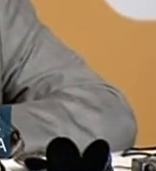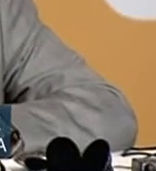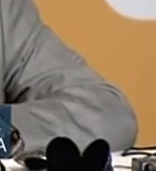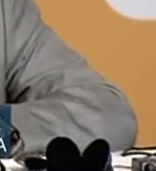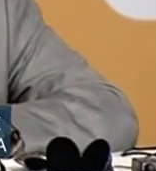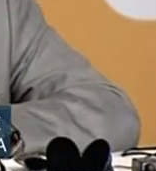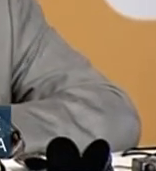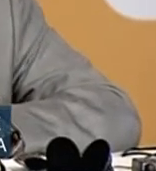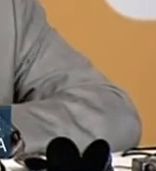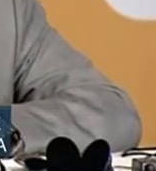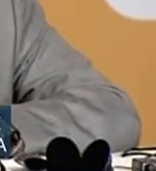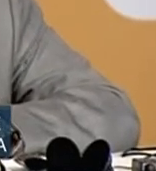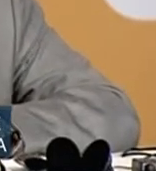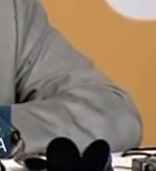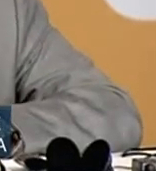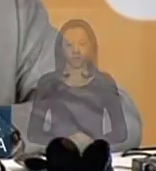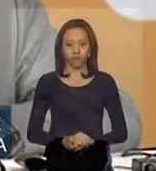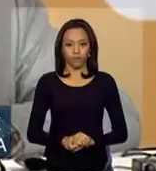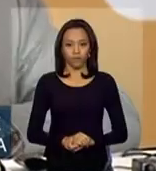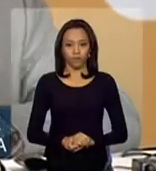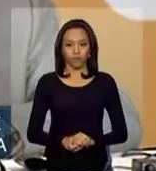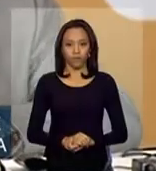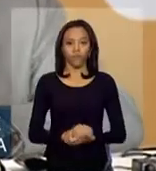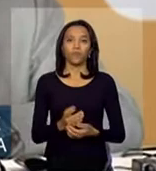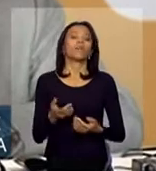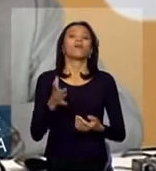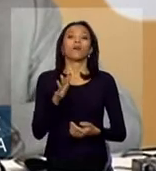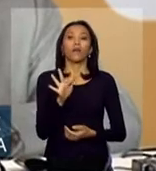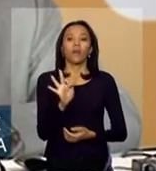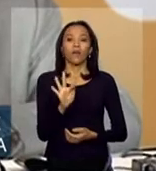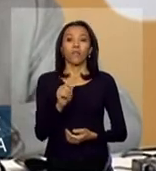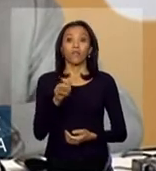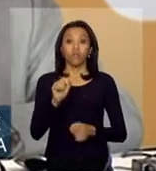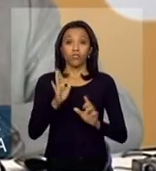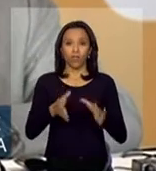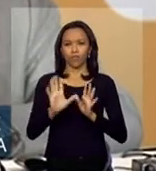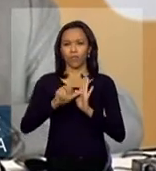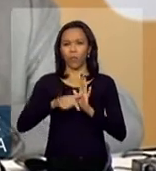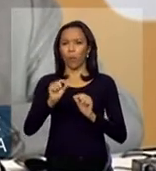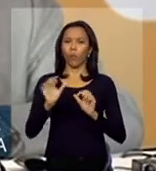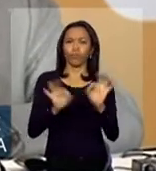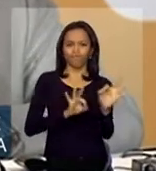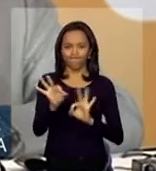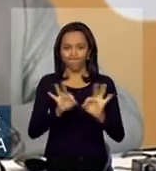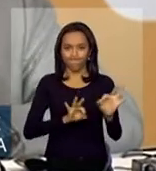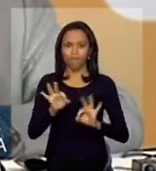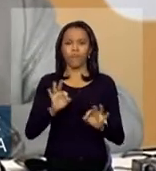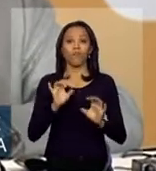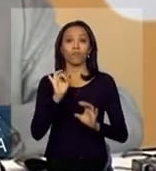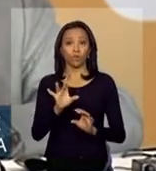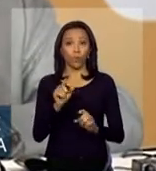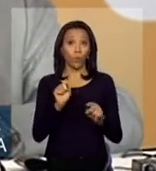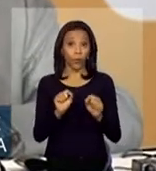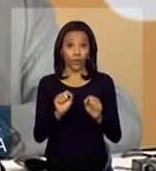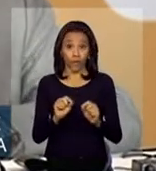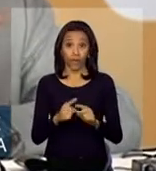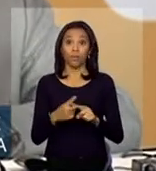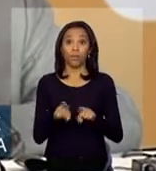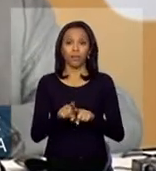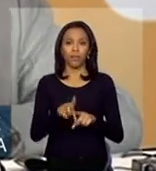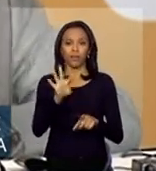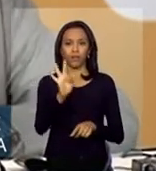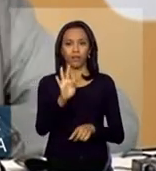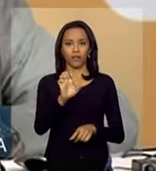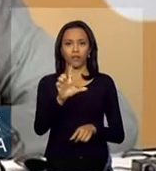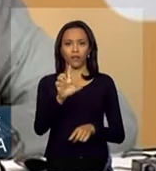momentos, atrasou a preparação de todo o cabeamento interno para, então, ter a nossa saída, não apenas para broadcast em Telebrás, mas também